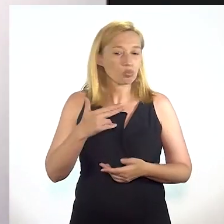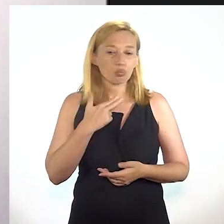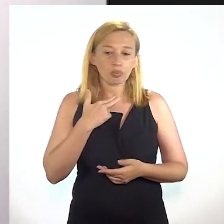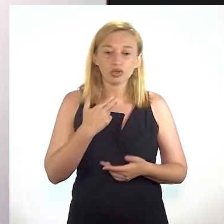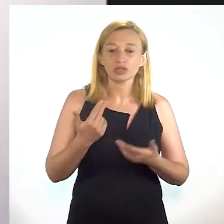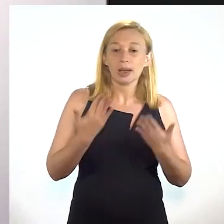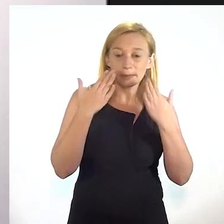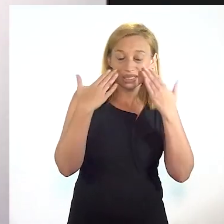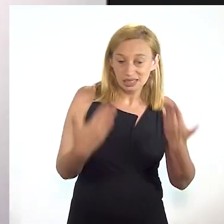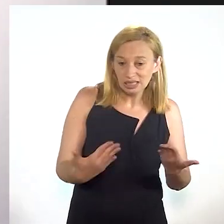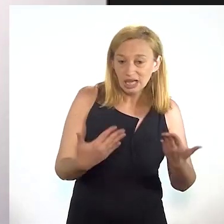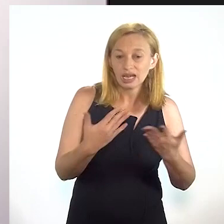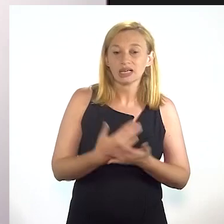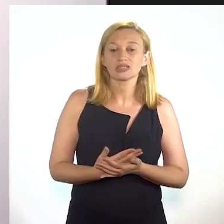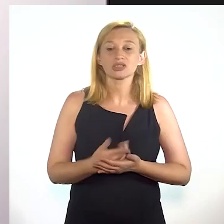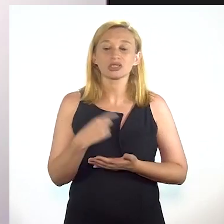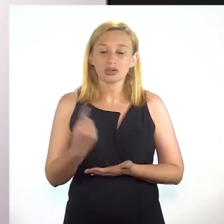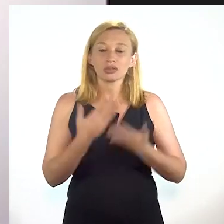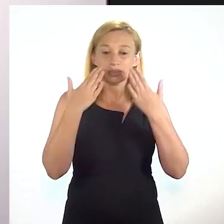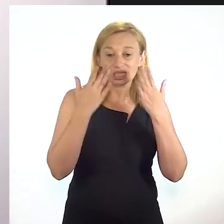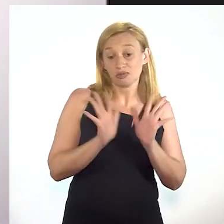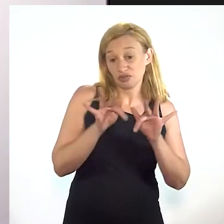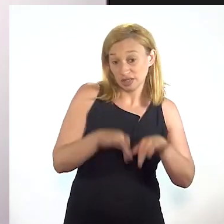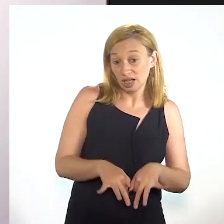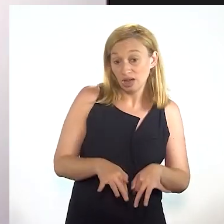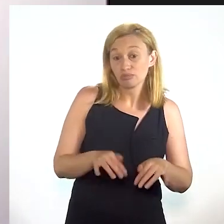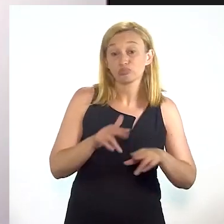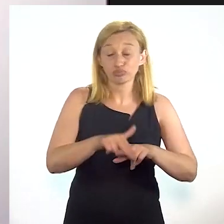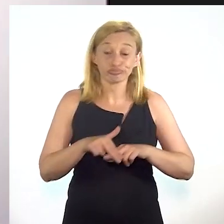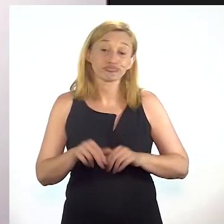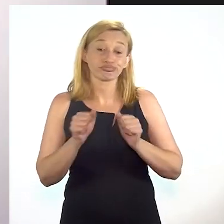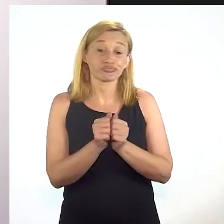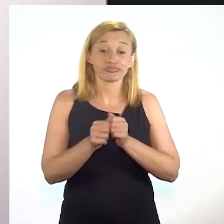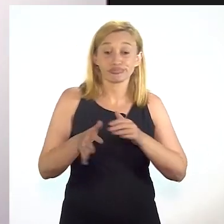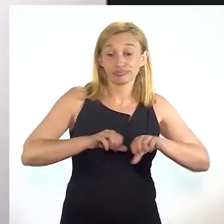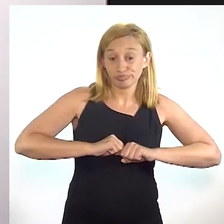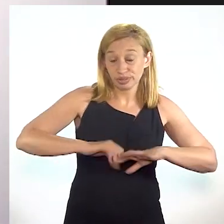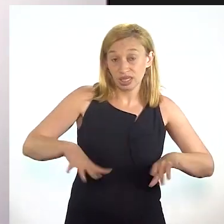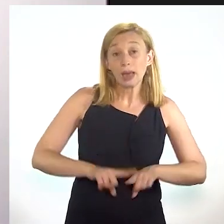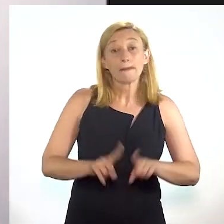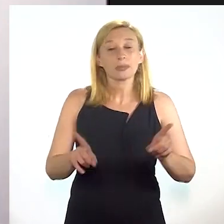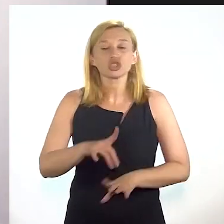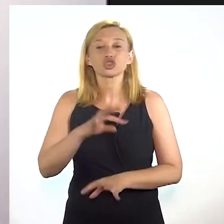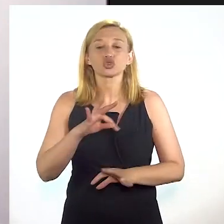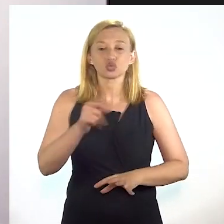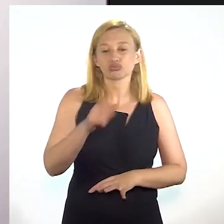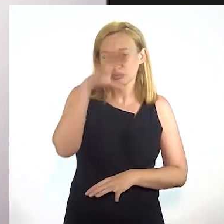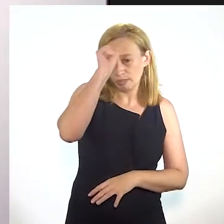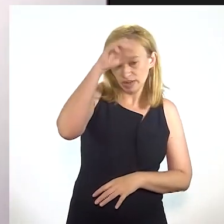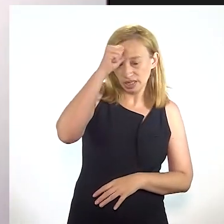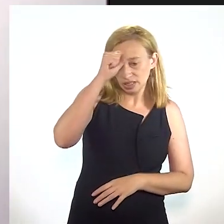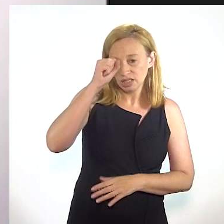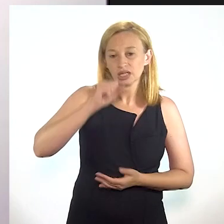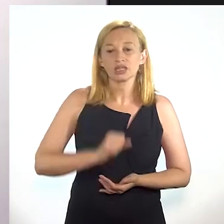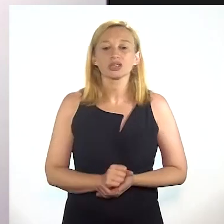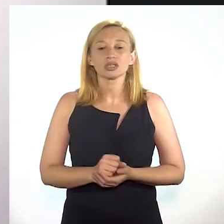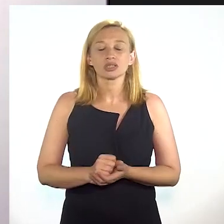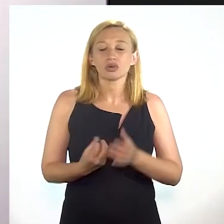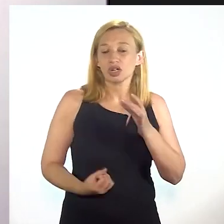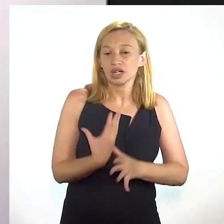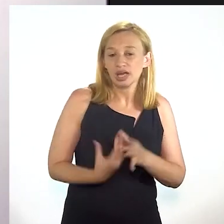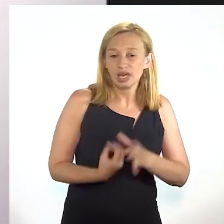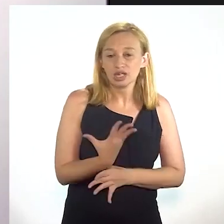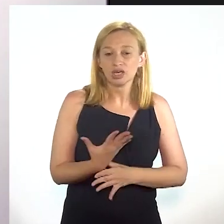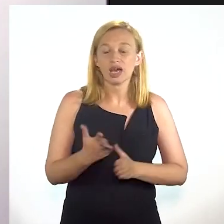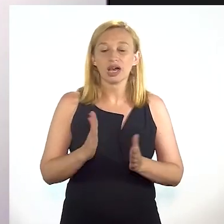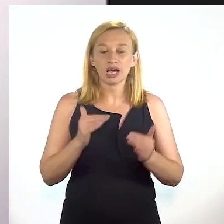gente não pôde apresentar o pitch, né, que seria a nossa apresentação final, por causa da pandemia, mas tudo que eu aprendi, todas as redes que eu formei,